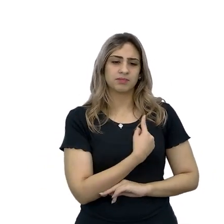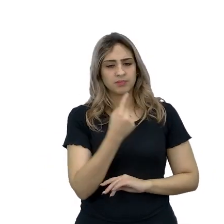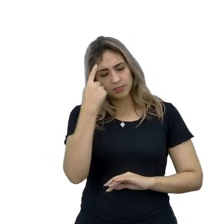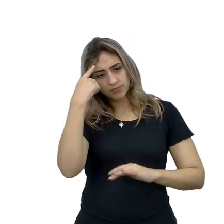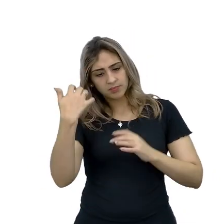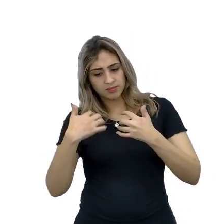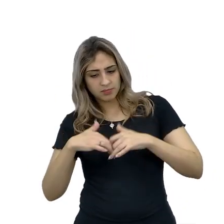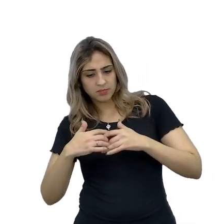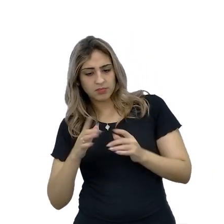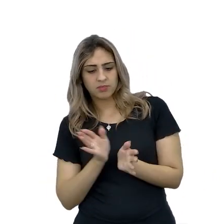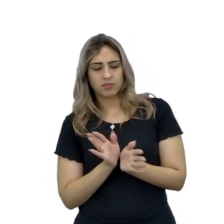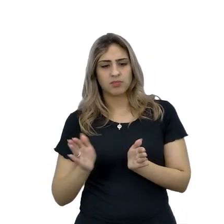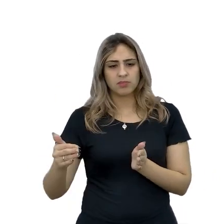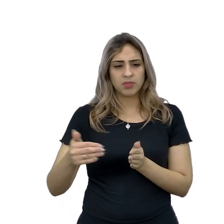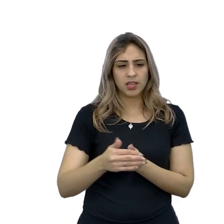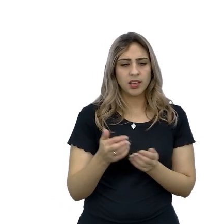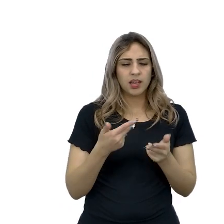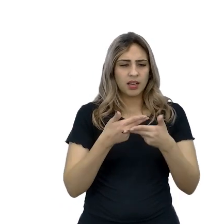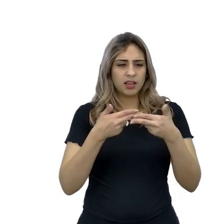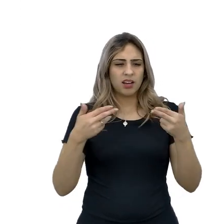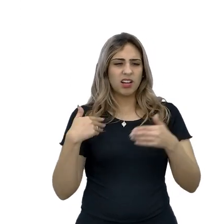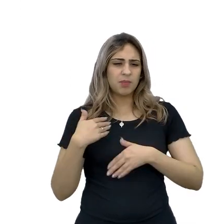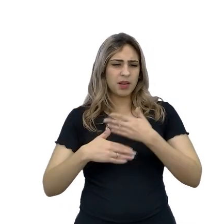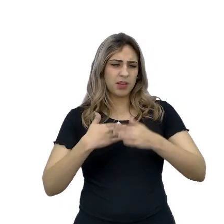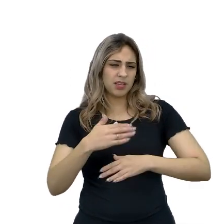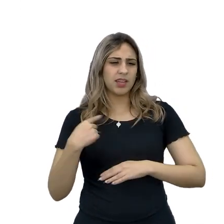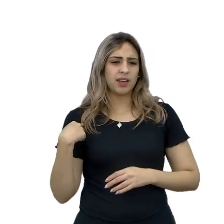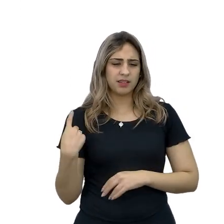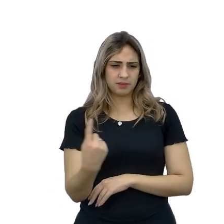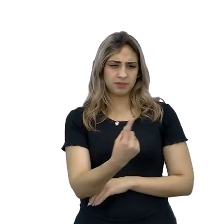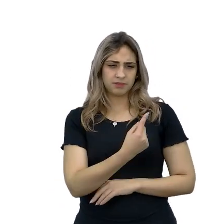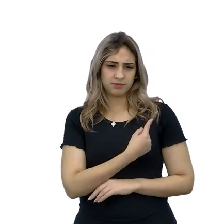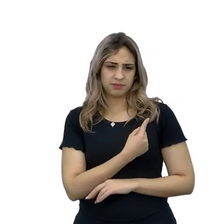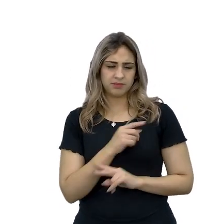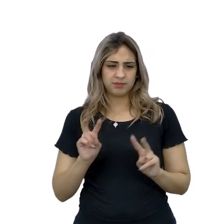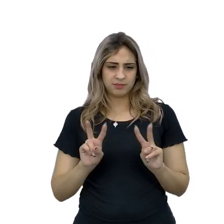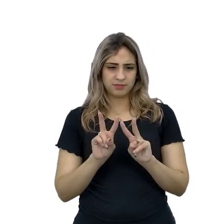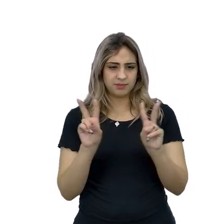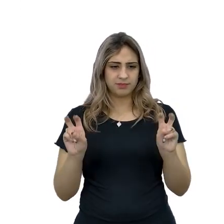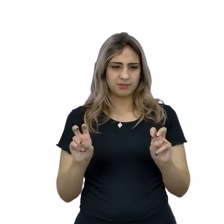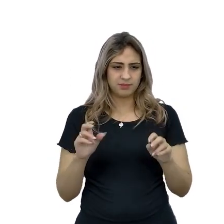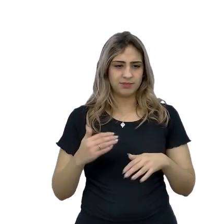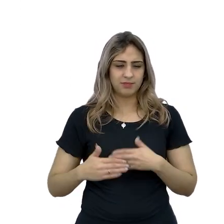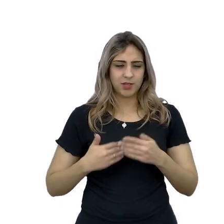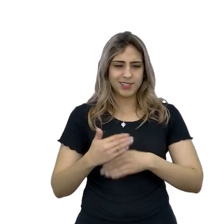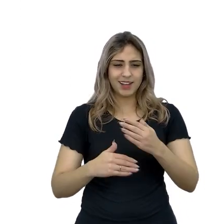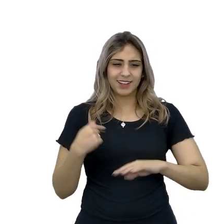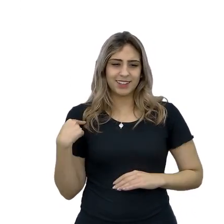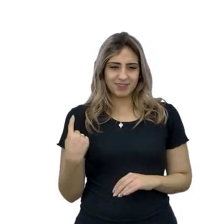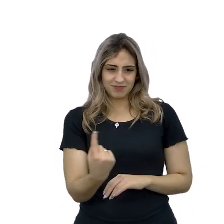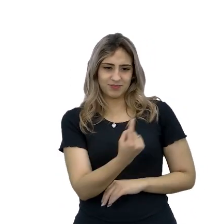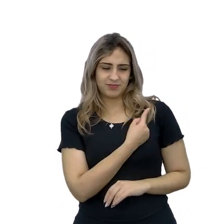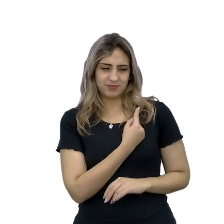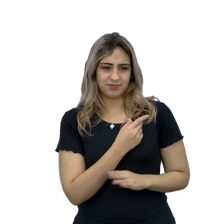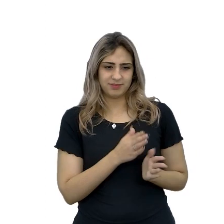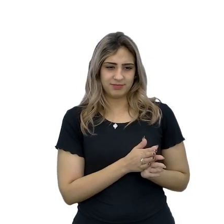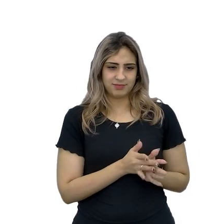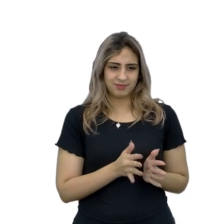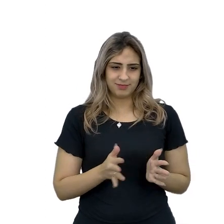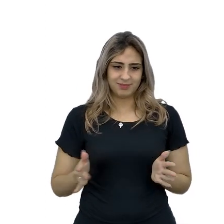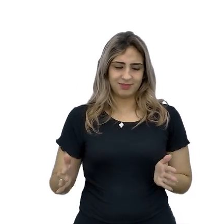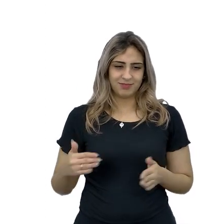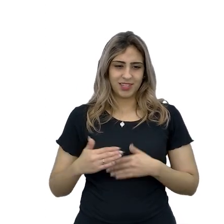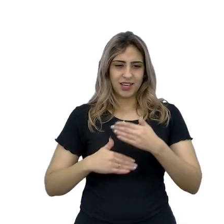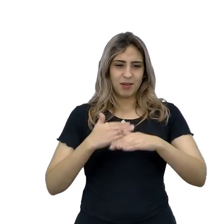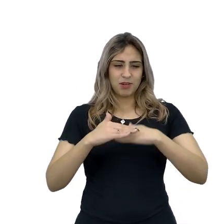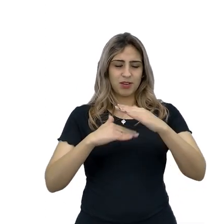na turma, precisa pensar no grupo de estudantes, porque uma questão, gente, ela é feita para realmente diagnosticar